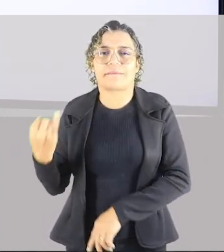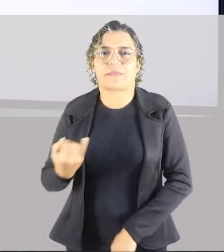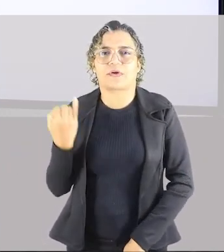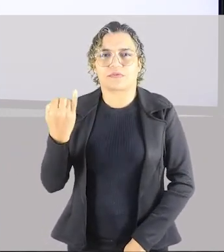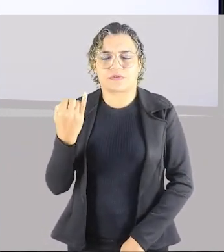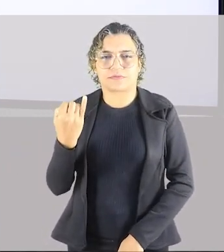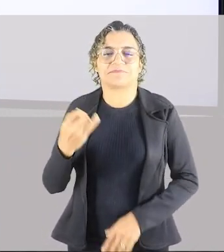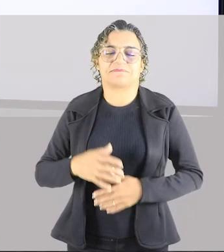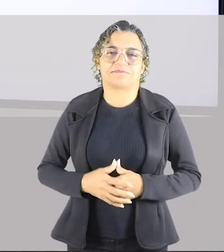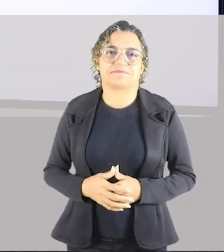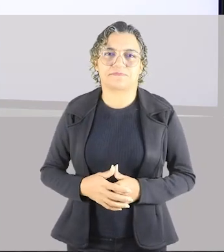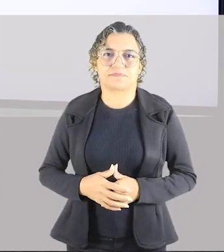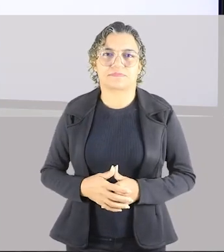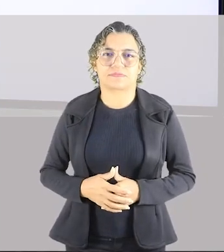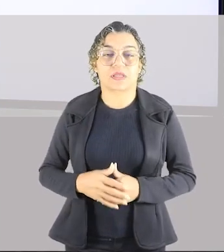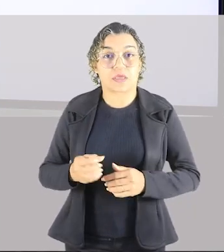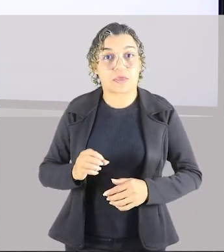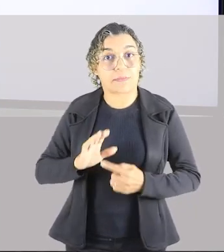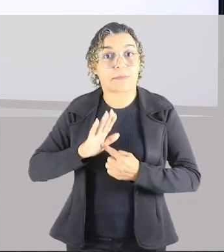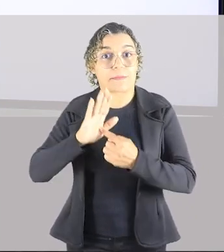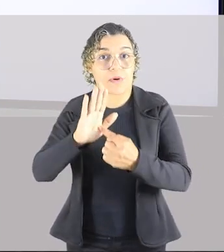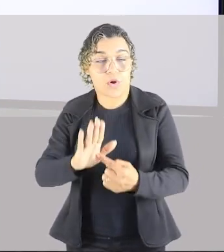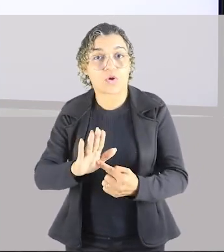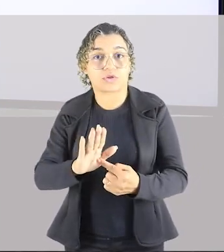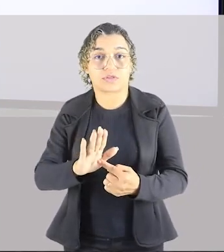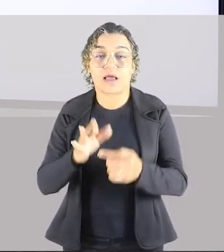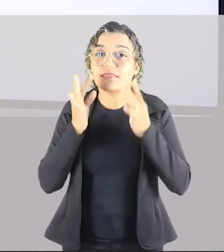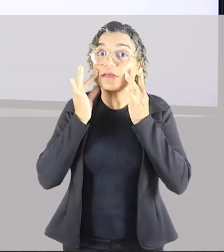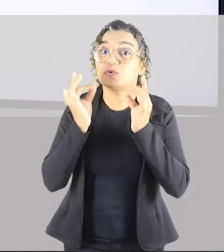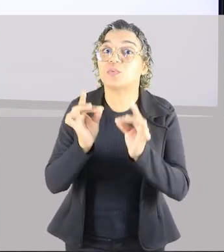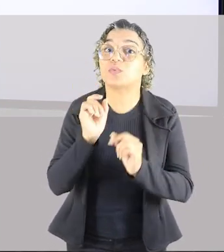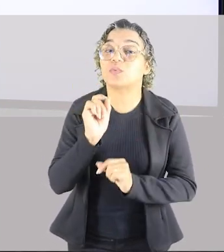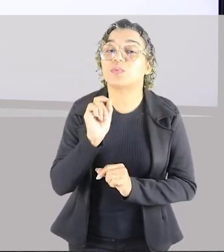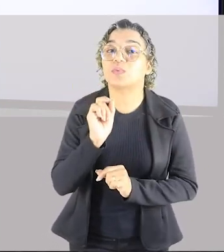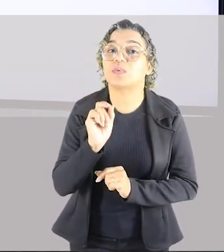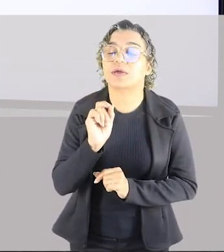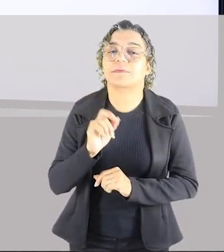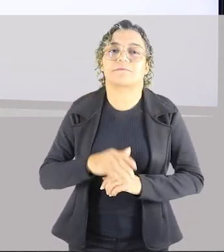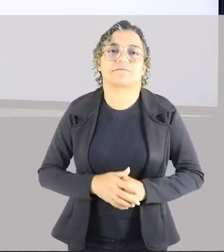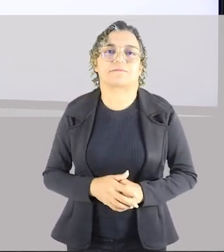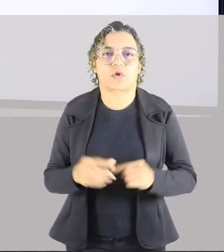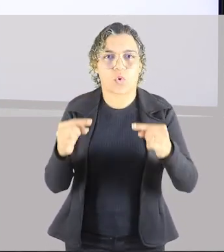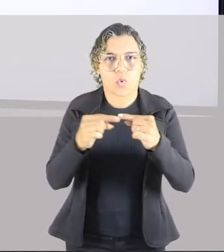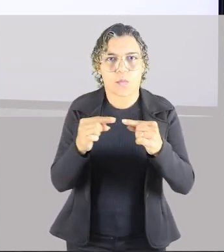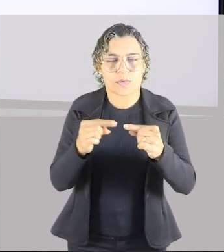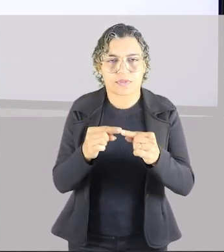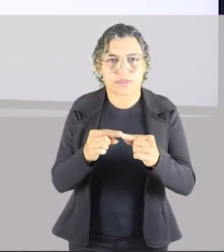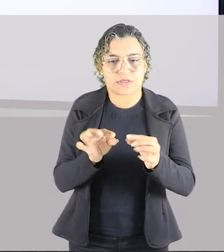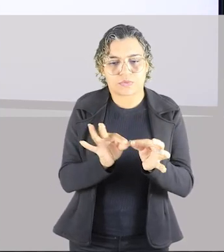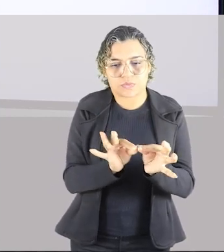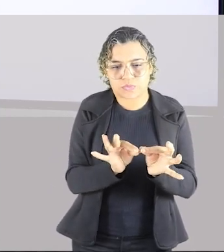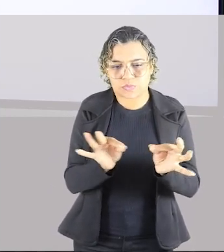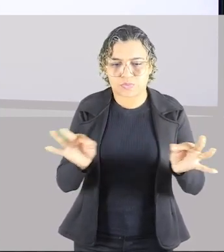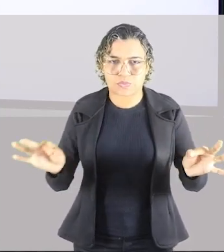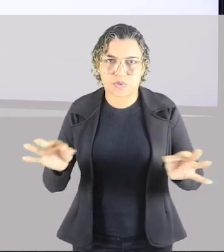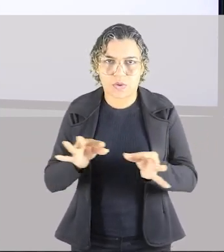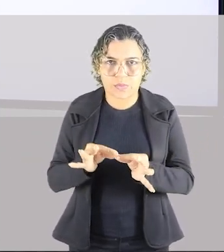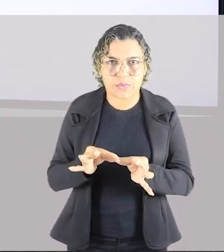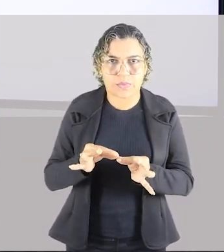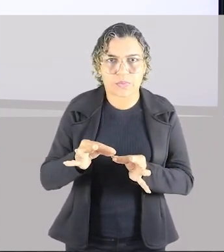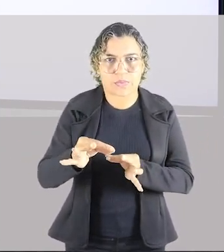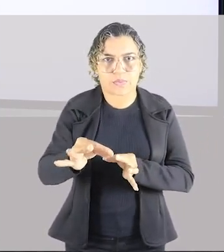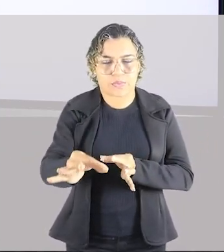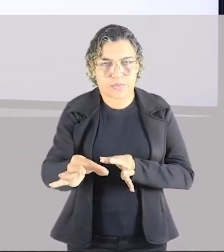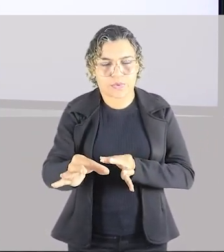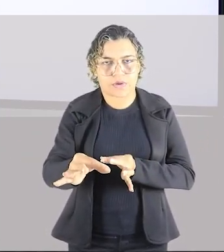da cartografia, que expressa, atenção aí, a razão entre as dimensões de uma superfície ou